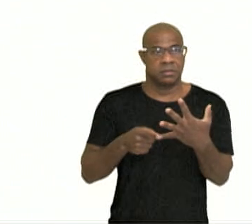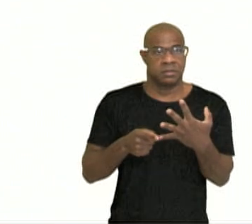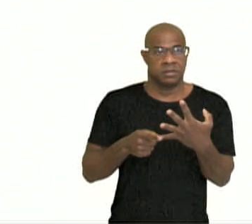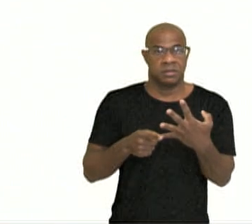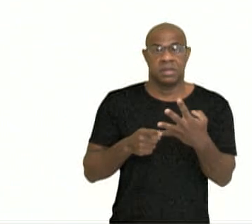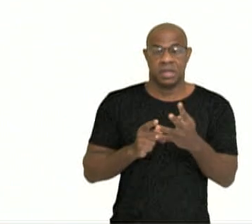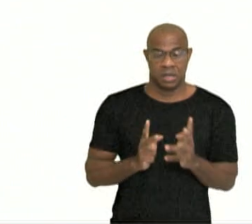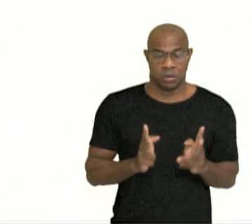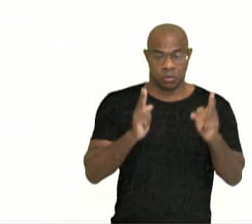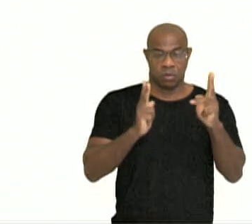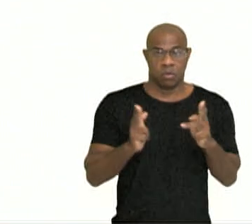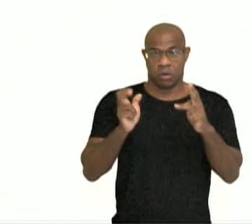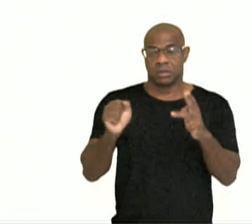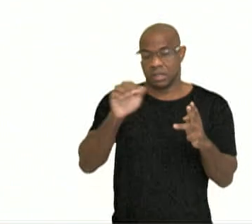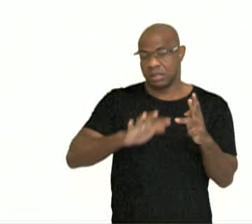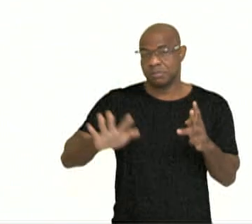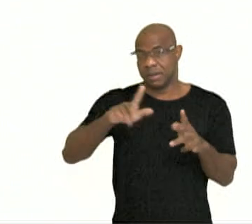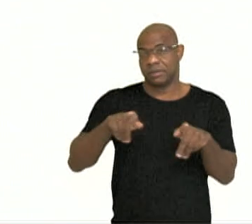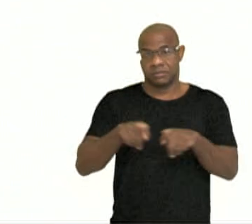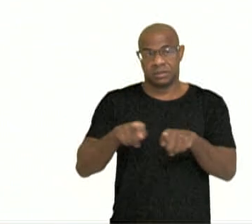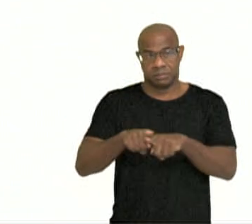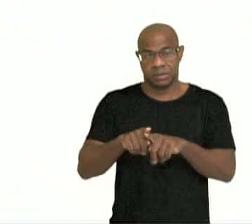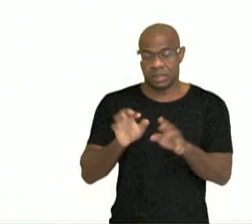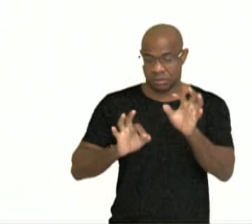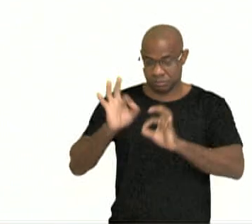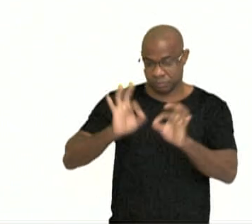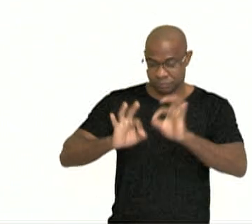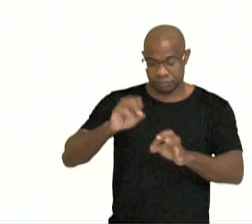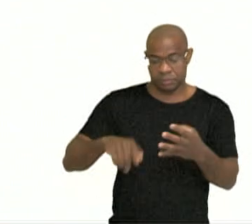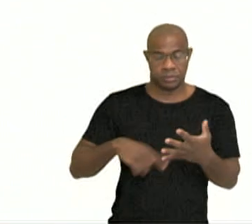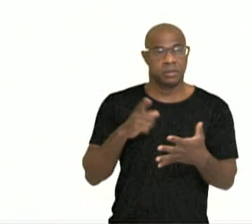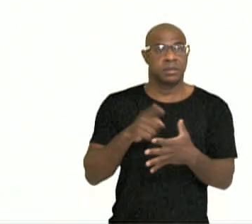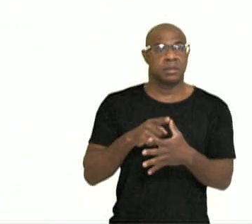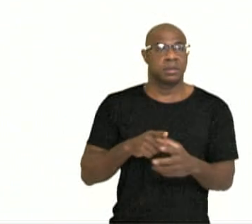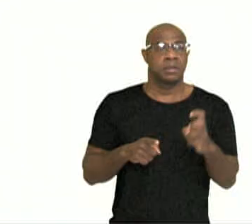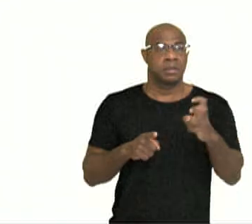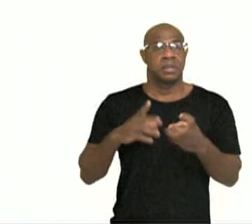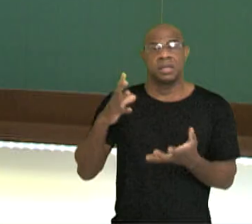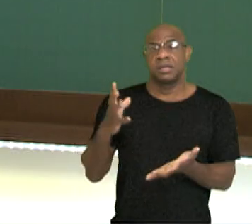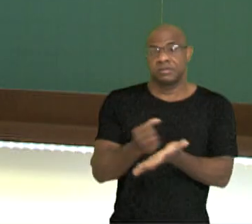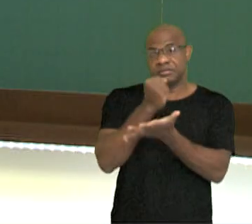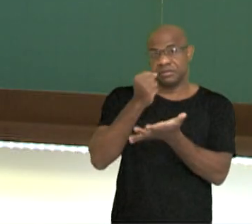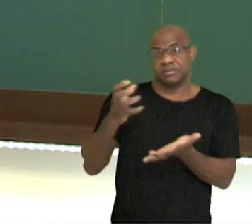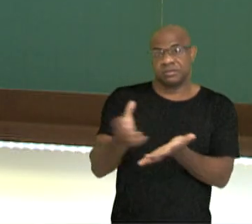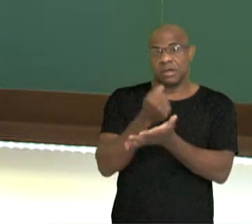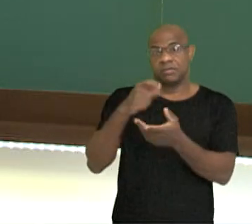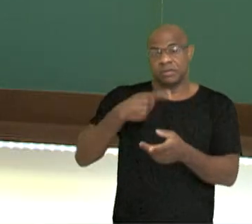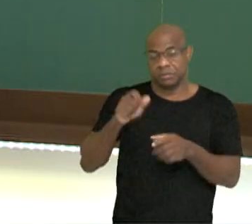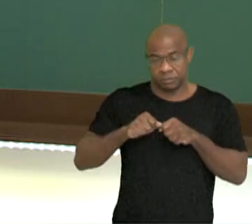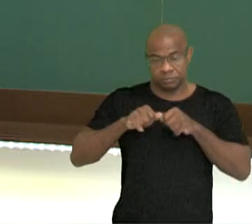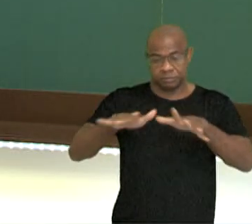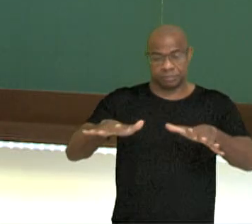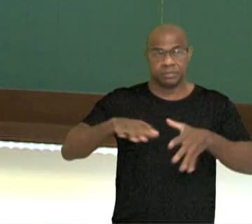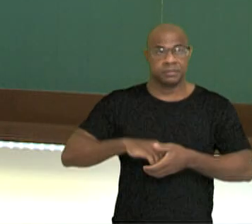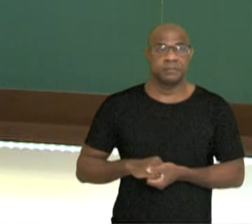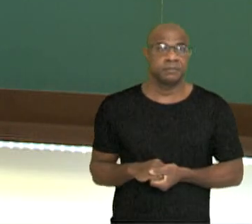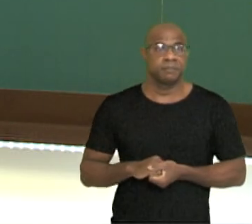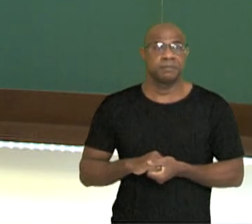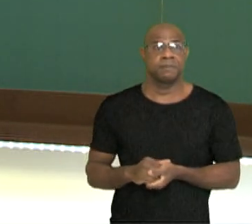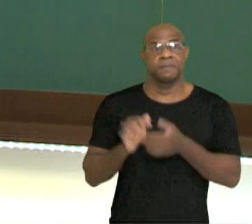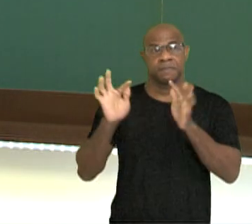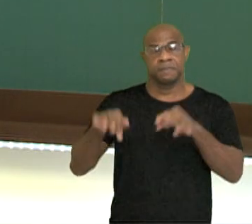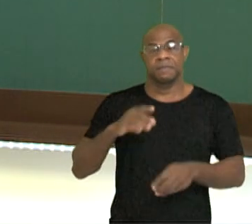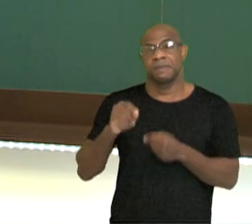suas imagens, adicione filtros e ajuste o texto. Salve e compartilhe. Para